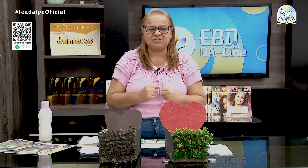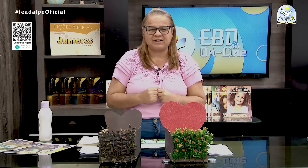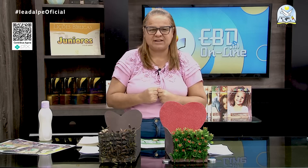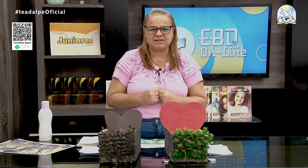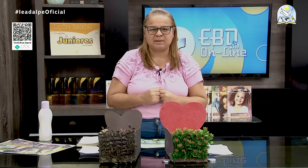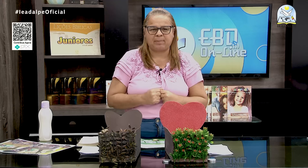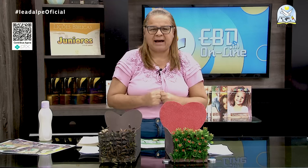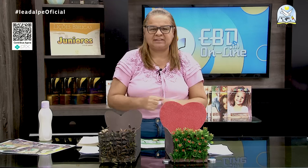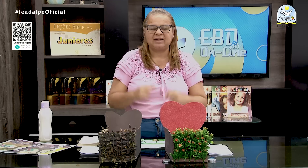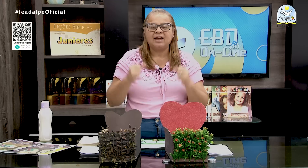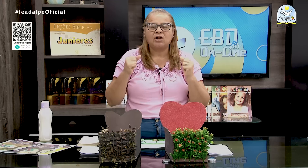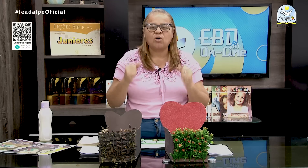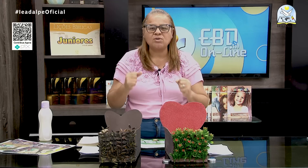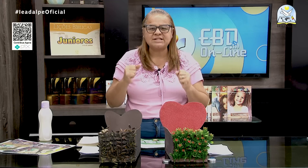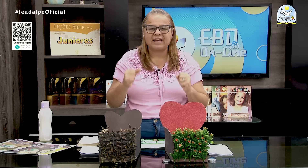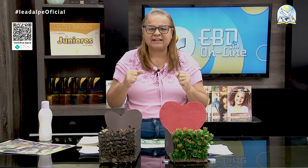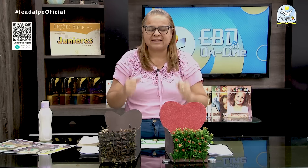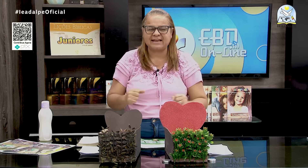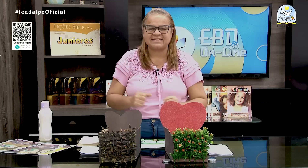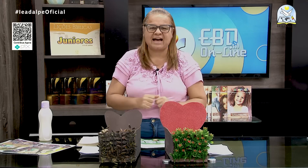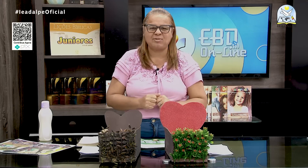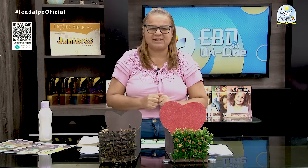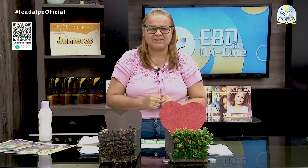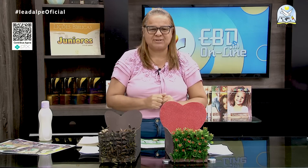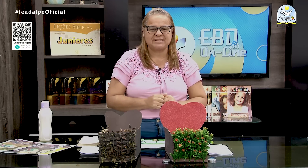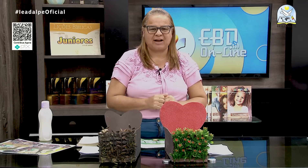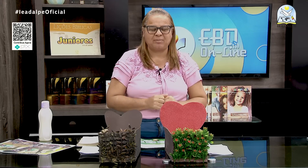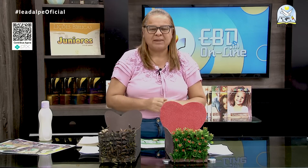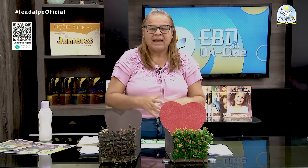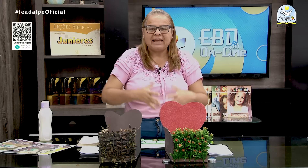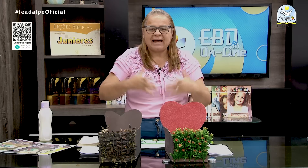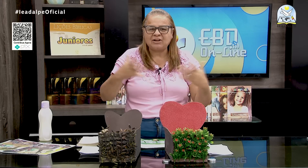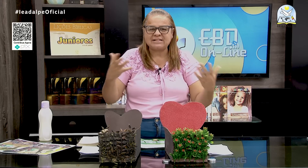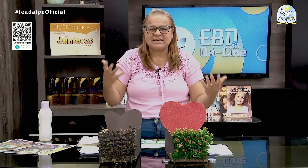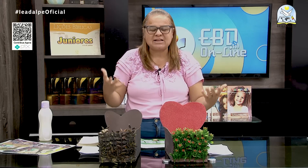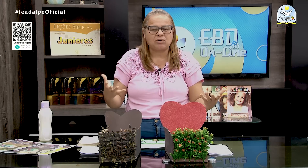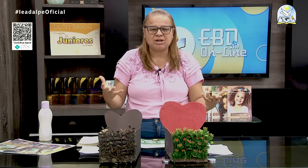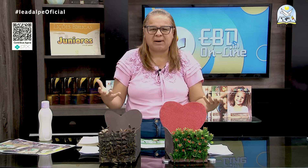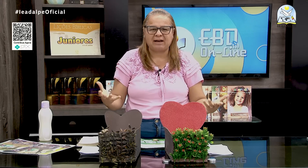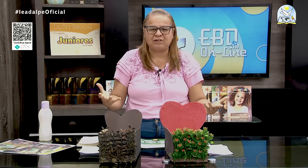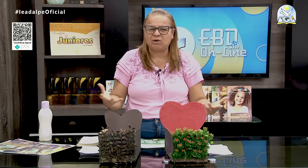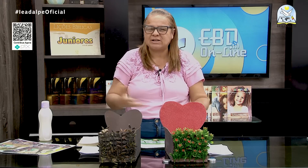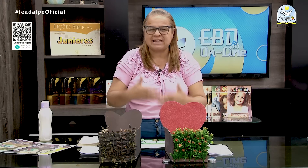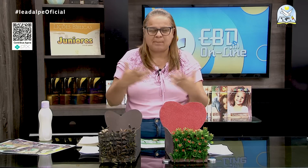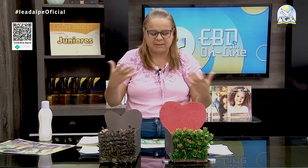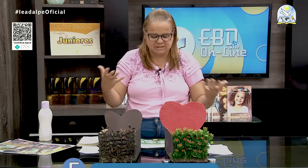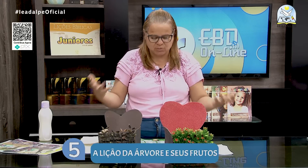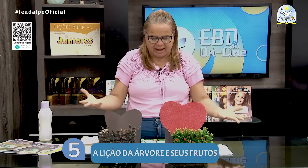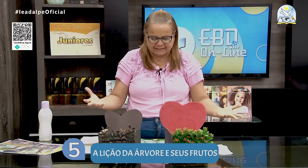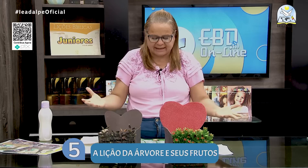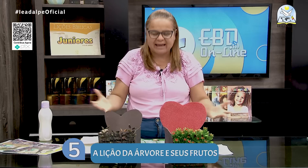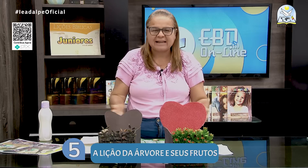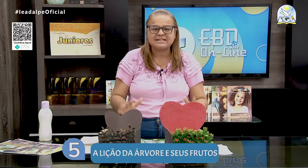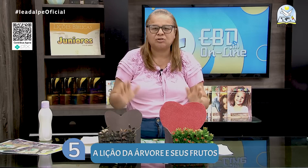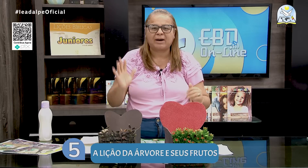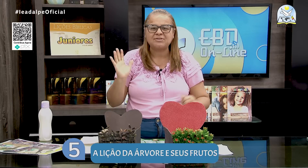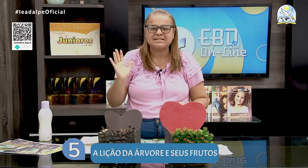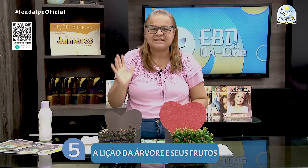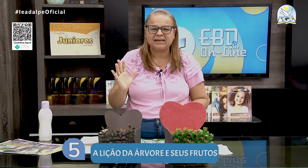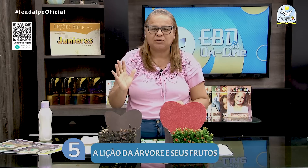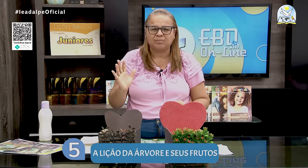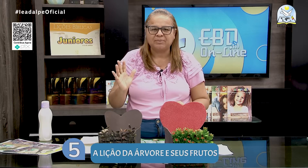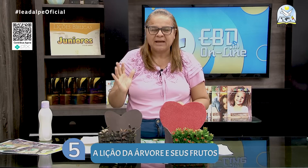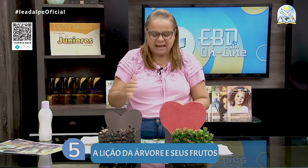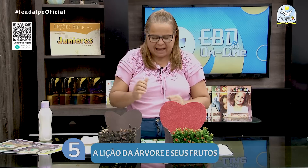a gente faz a nossa parte Com certeza é benção do céu e a nossa lição hoje é é abençoada É a lição